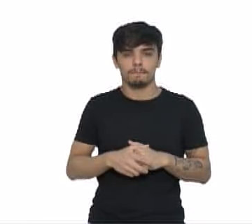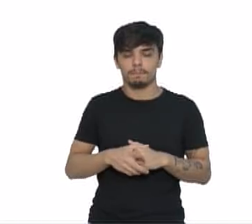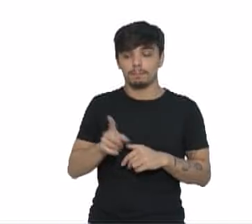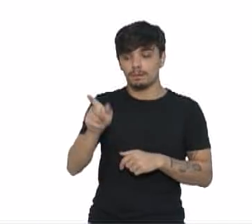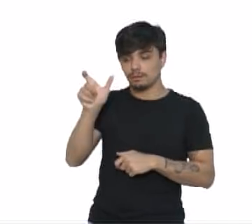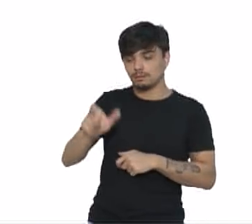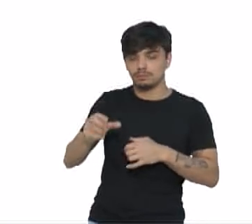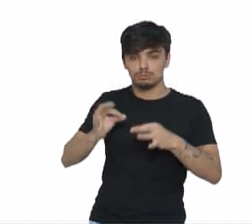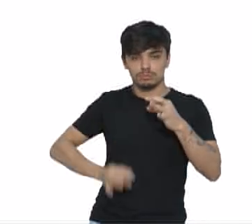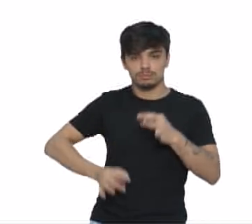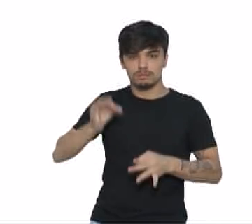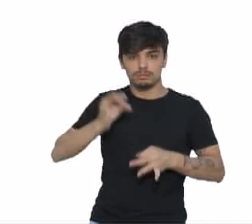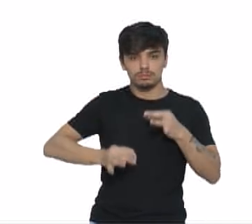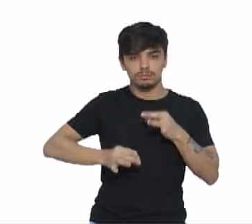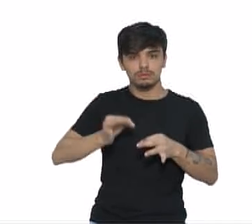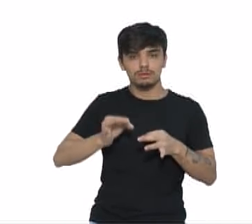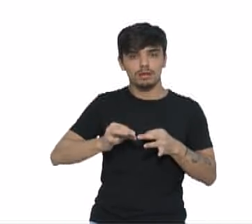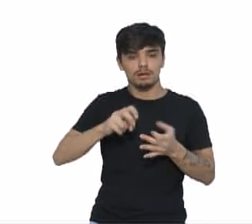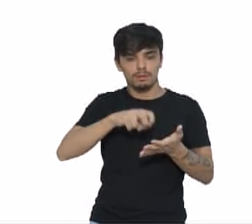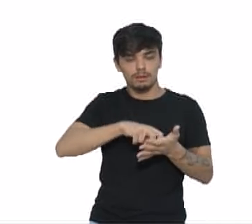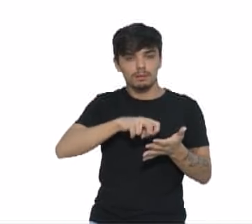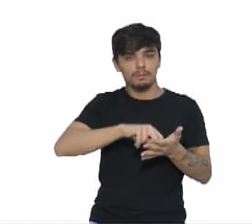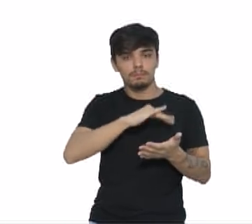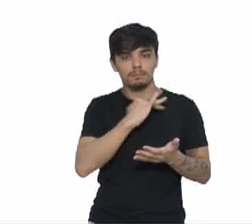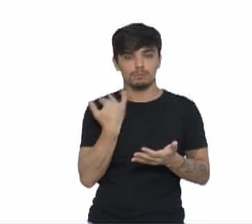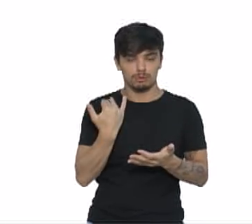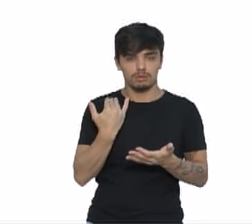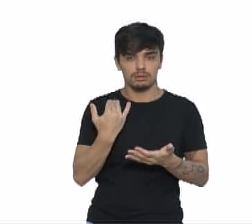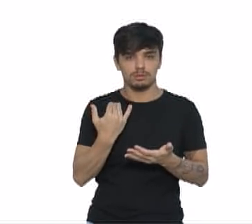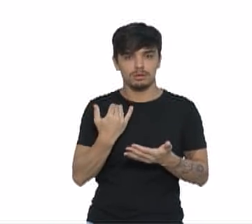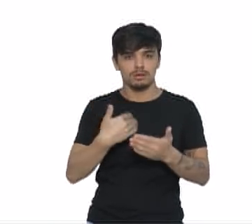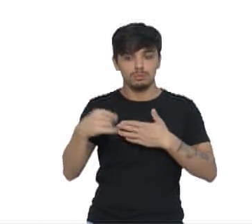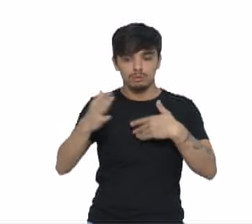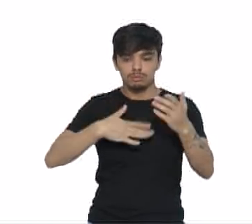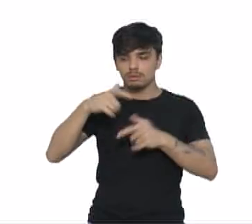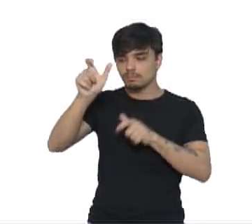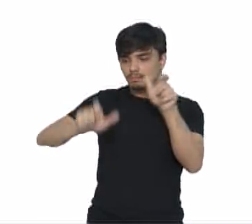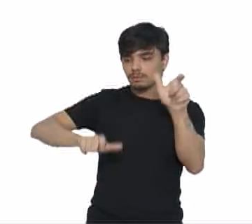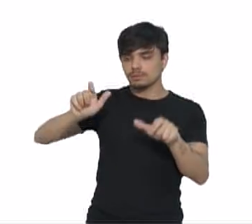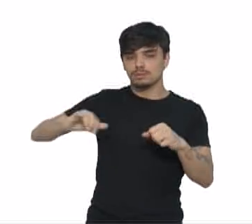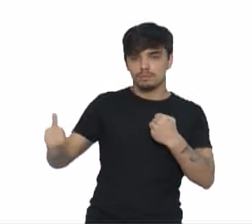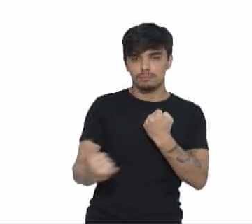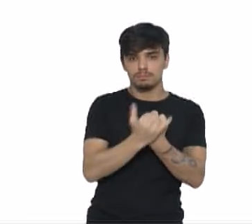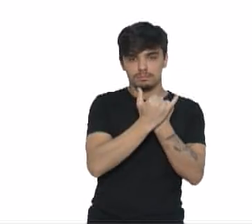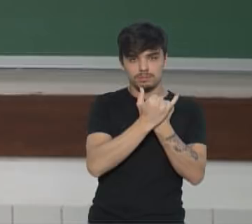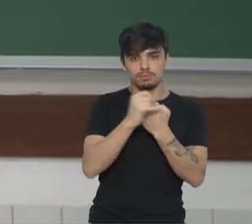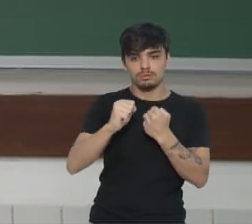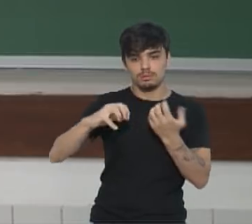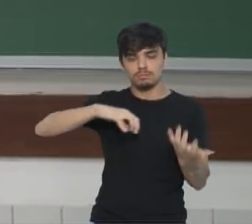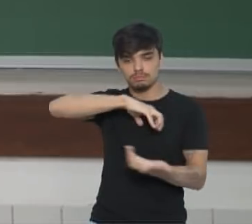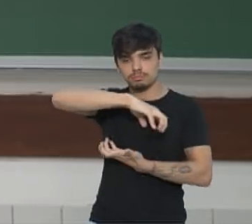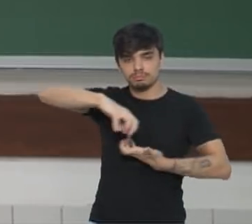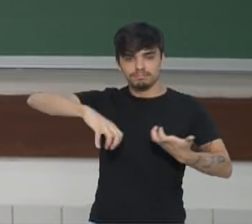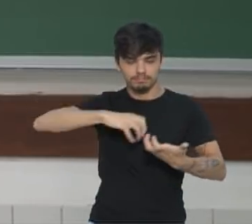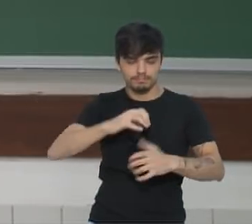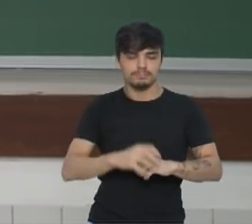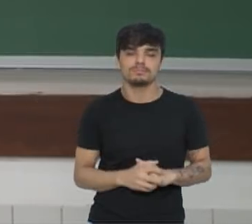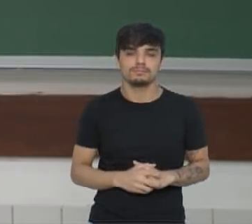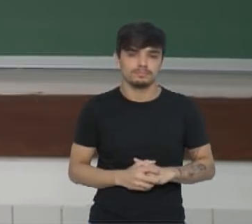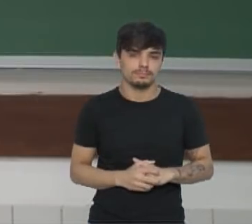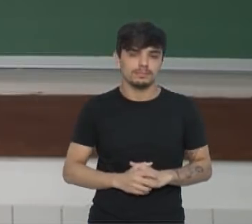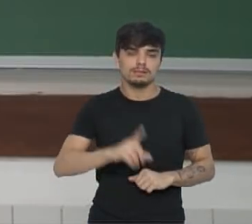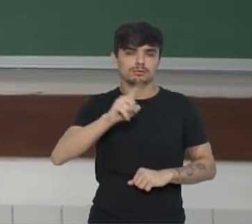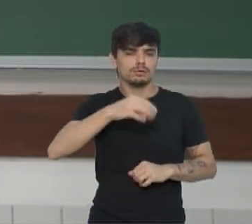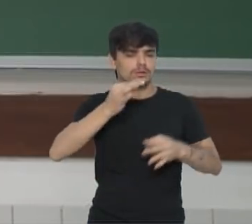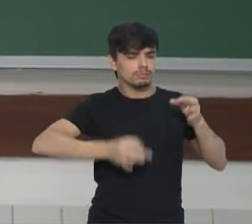julgava, condenando à pena de morte, qualquer um que tentasse trair a Revolução. Certo? Então era um julgamento e a